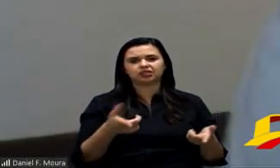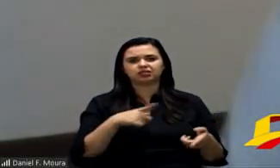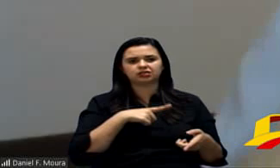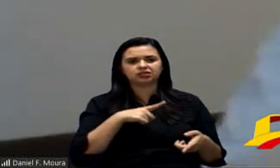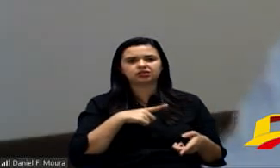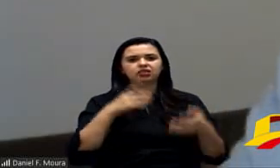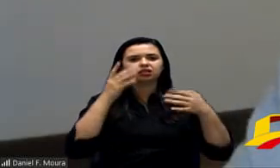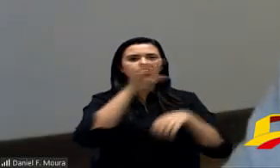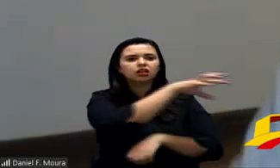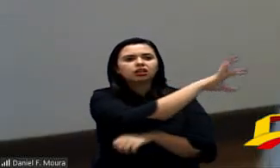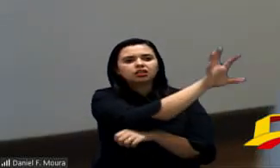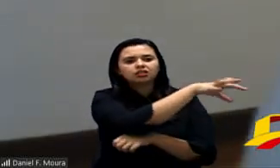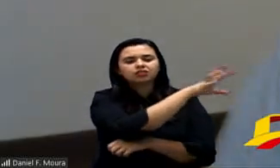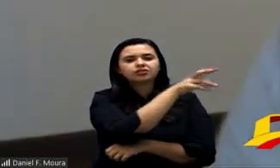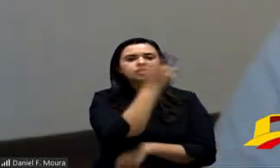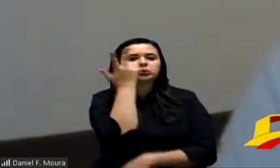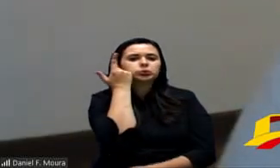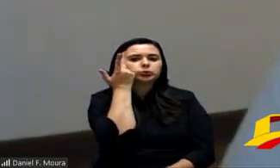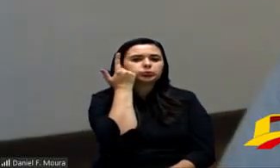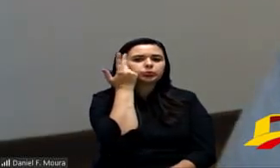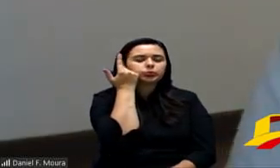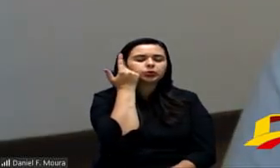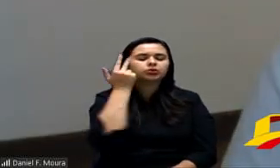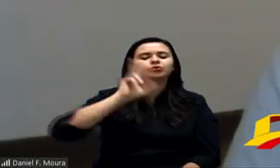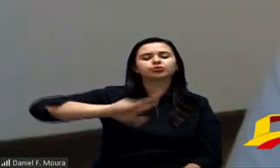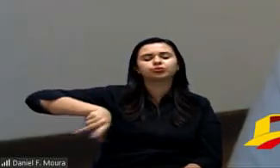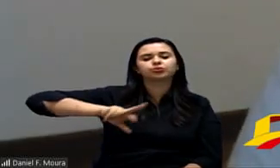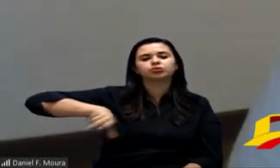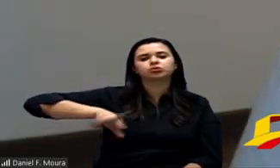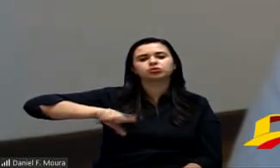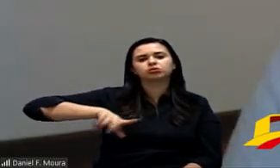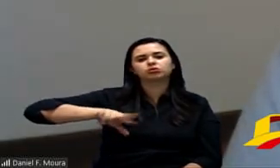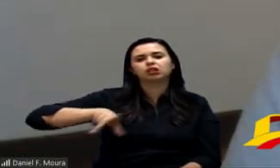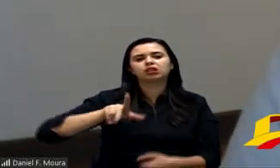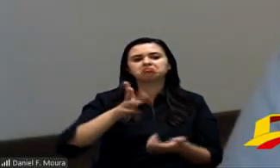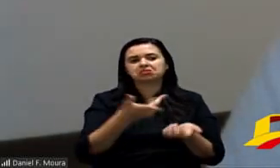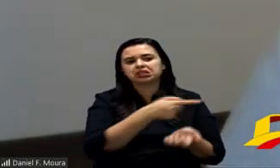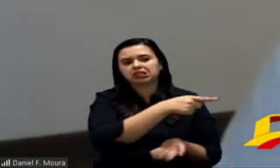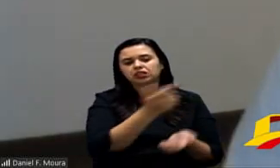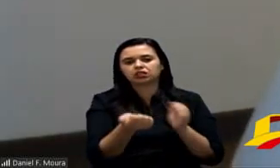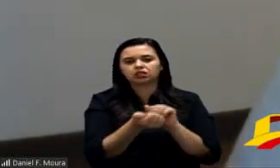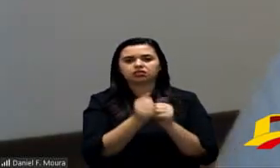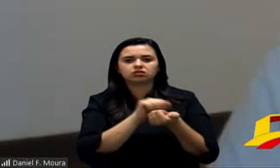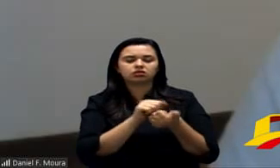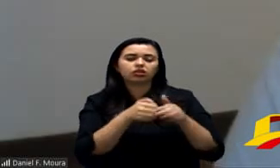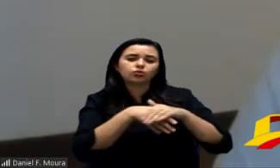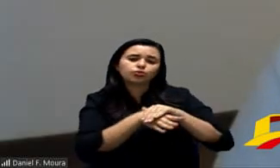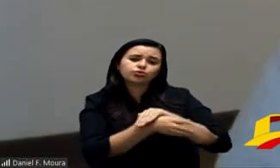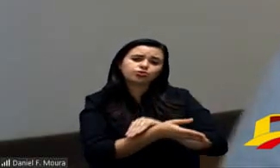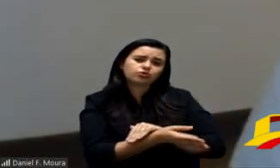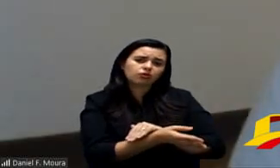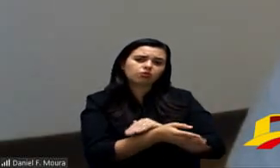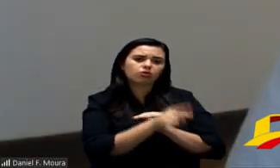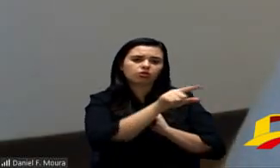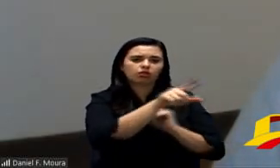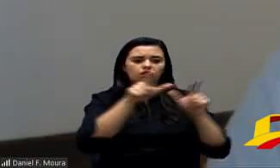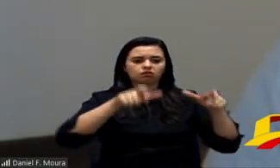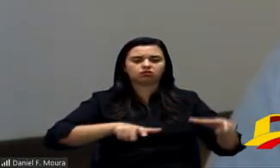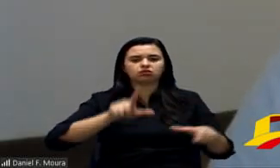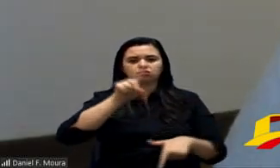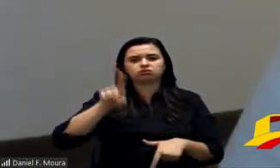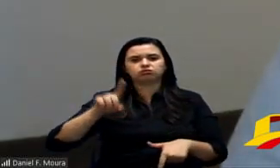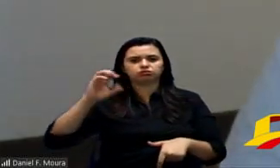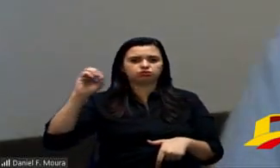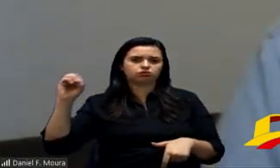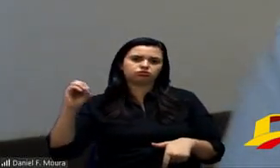reproduz o comportamento do meio. Então, 40 anos sem um recinto adequado, mesmo que seja uma normativa eticamente condenável, moralmente condenável,